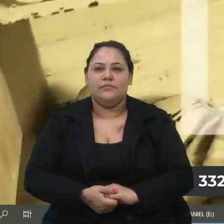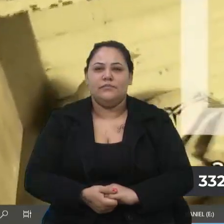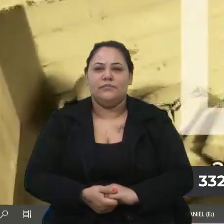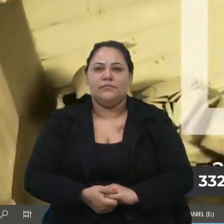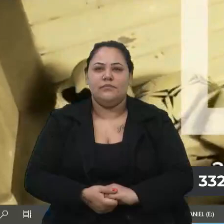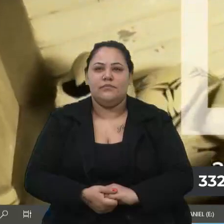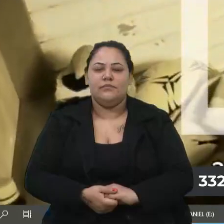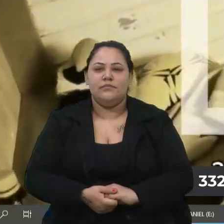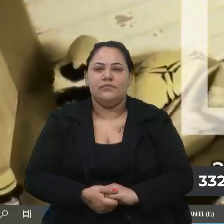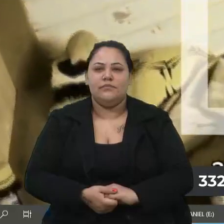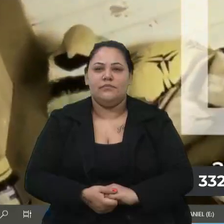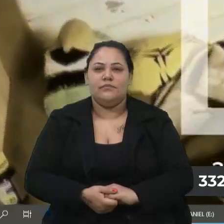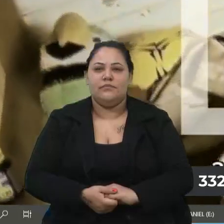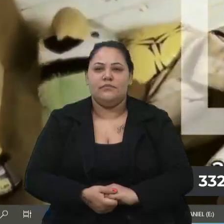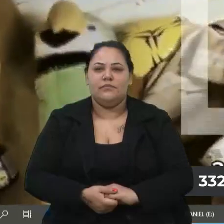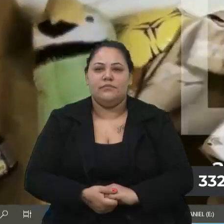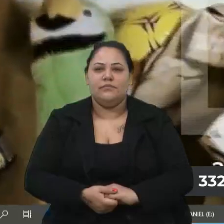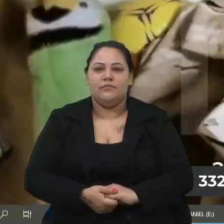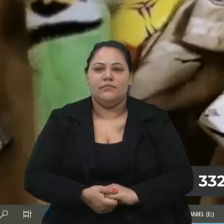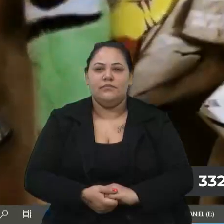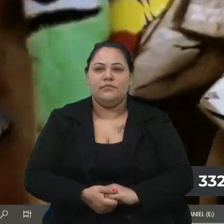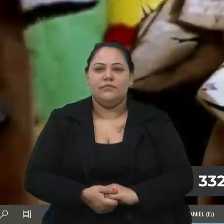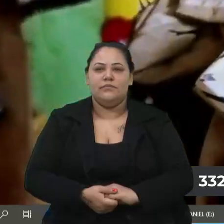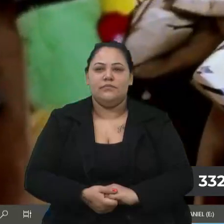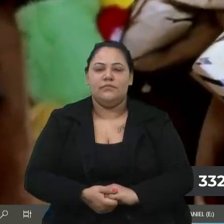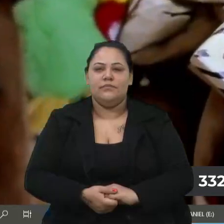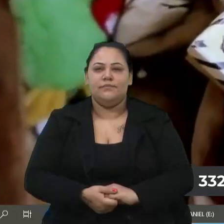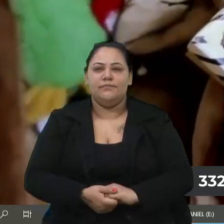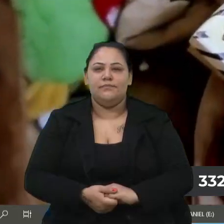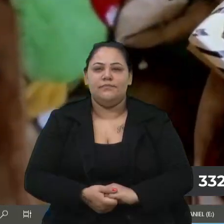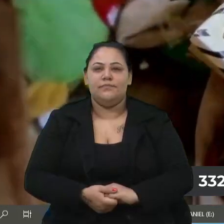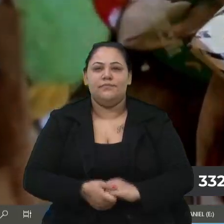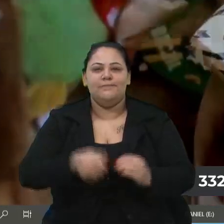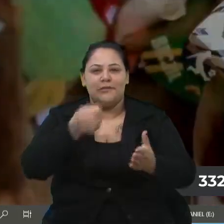a minha luta por o teto do meu filho.